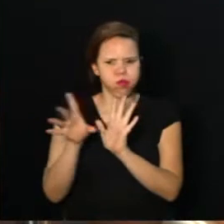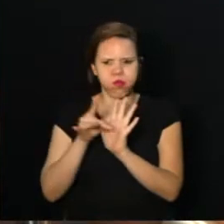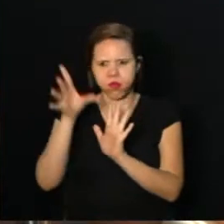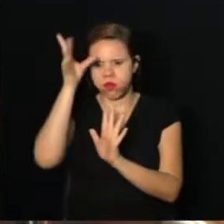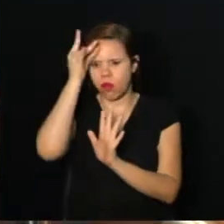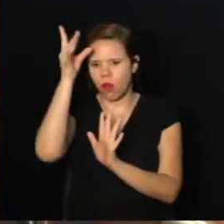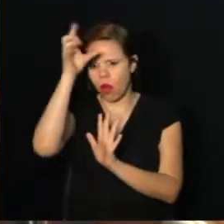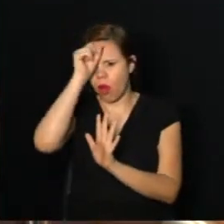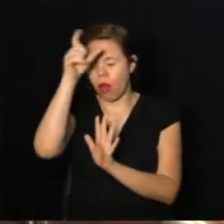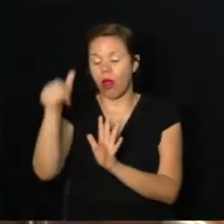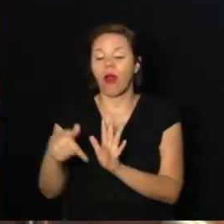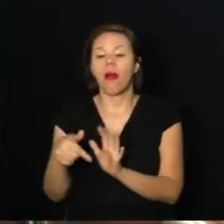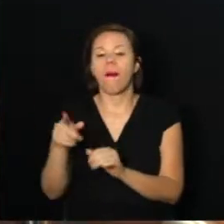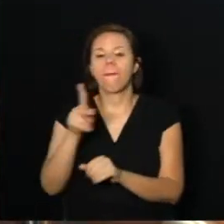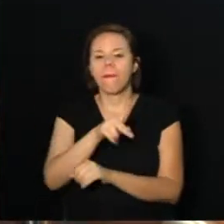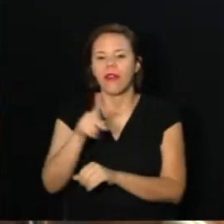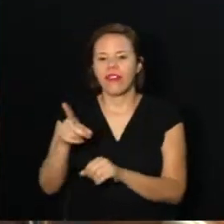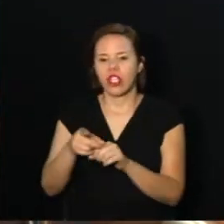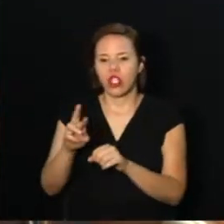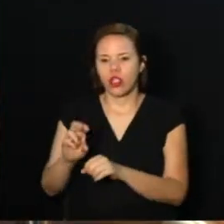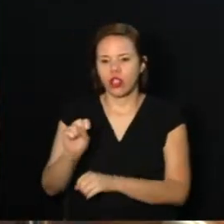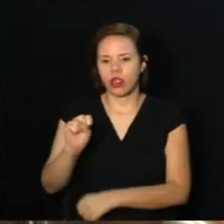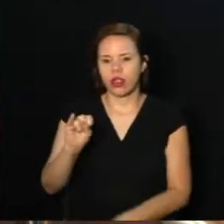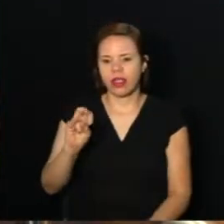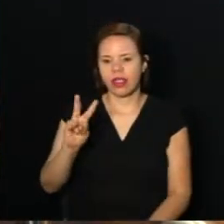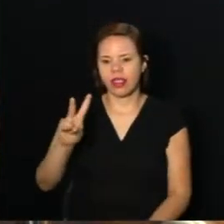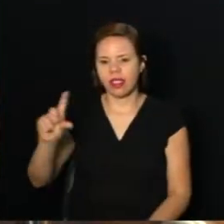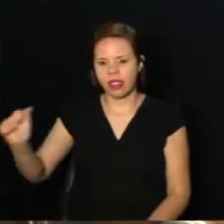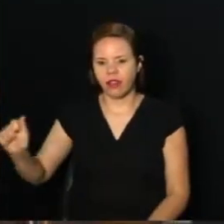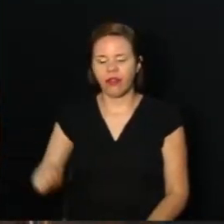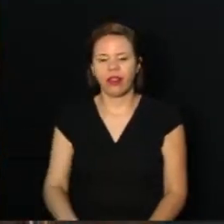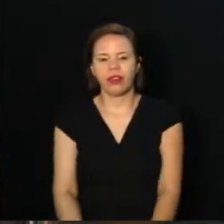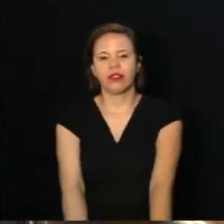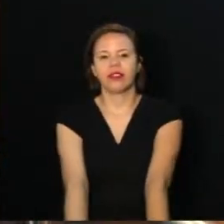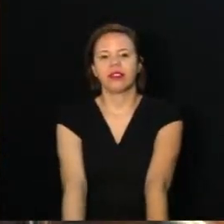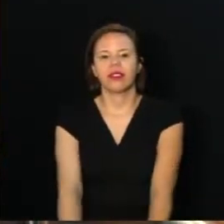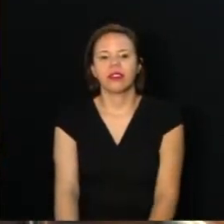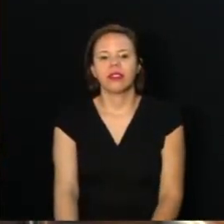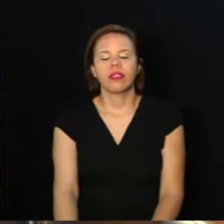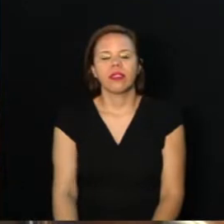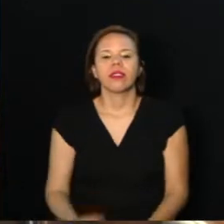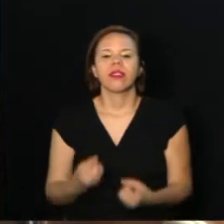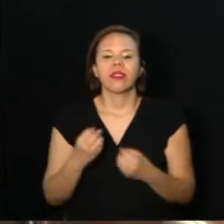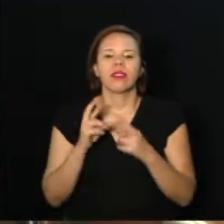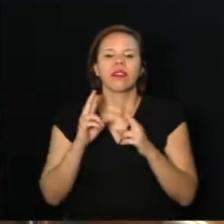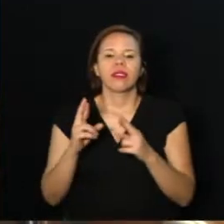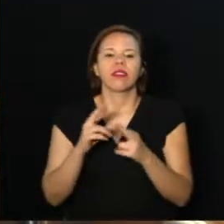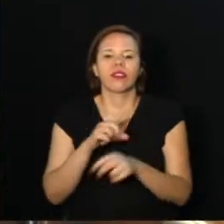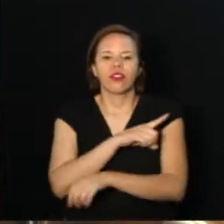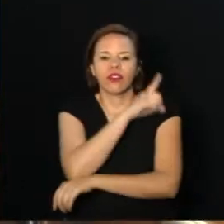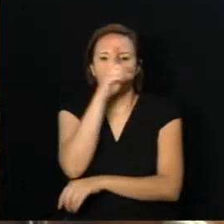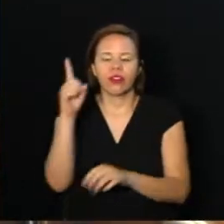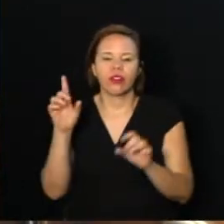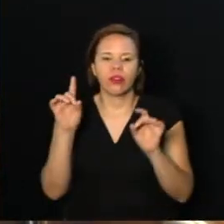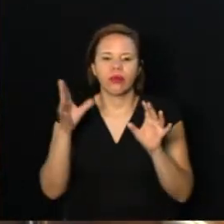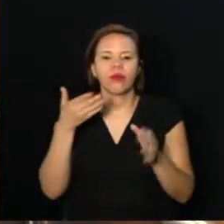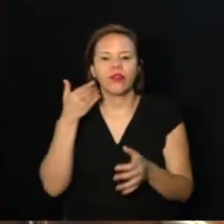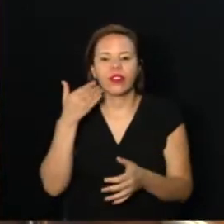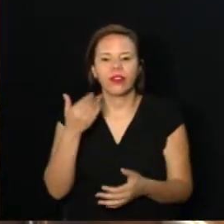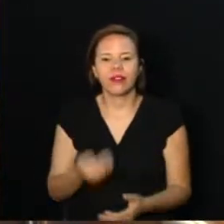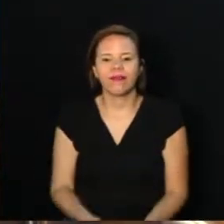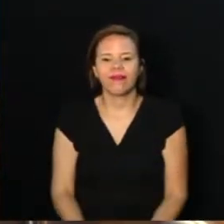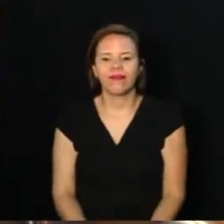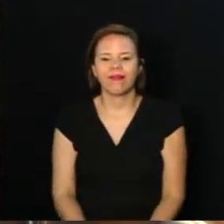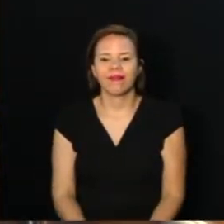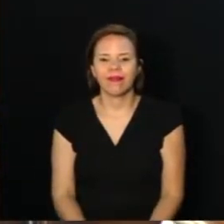pela professora doutora Silvia Maria Ciasca. Desejamos a todos um dia muito proveitoso.